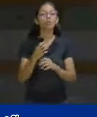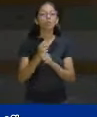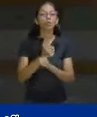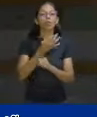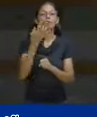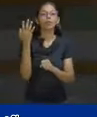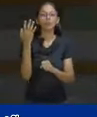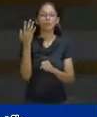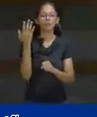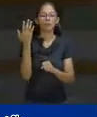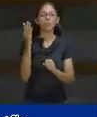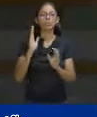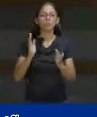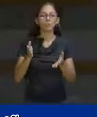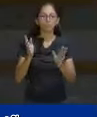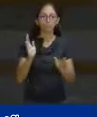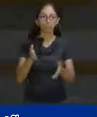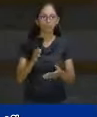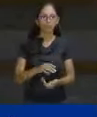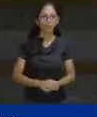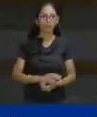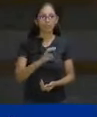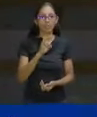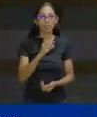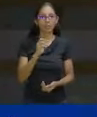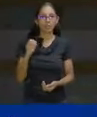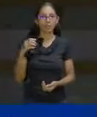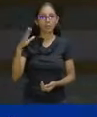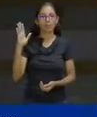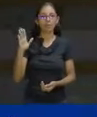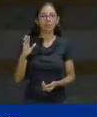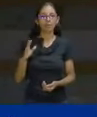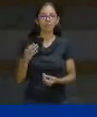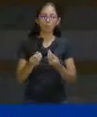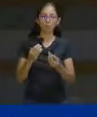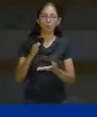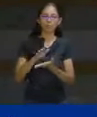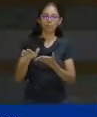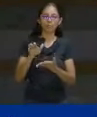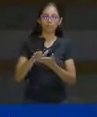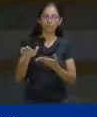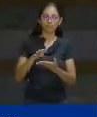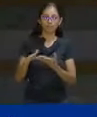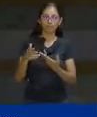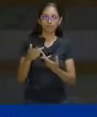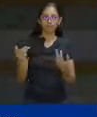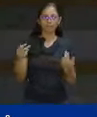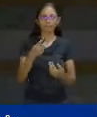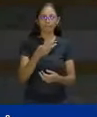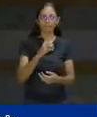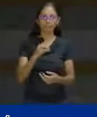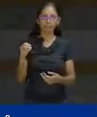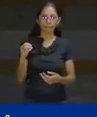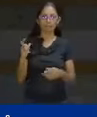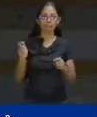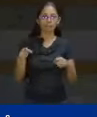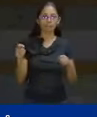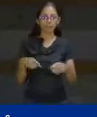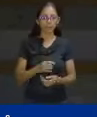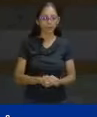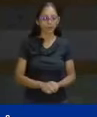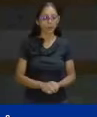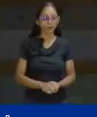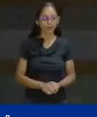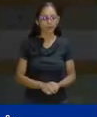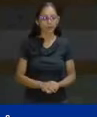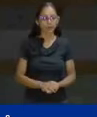Estamos aqui tratando uma conta de 364 mil santinhos, é possível que a economicidade, então, realmente fique superada aqui nesse caso.